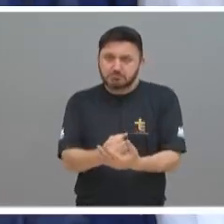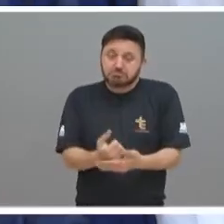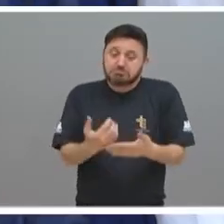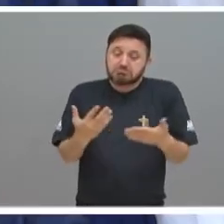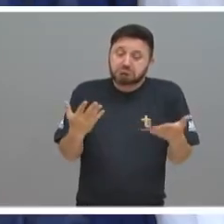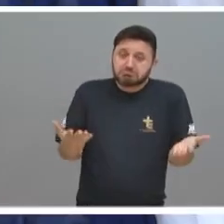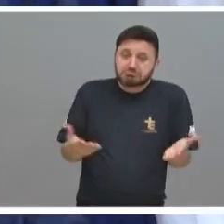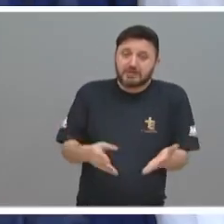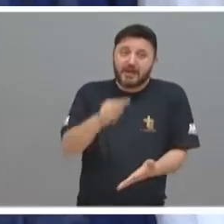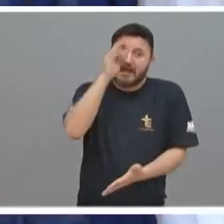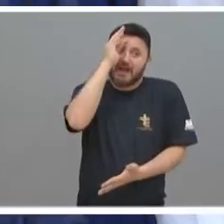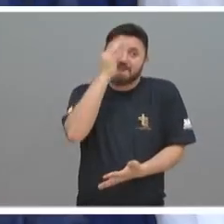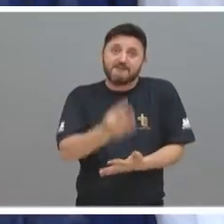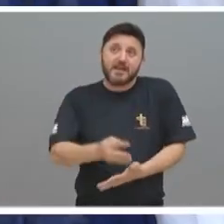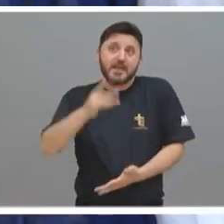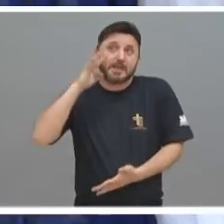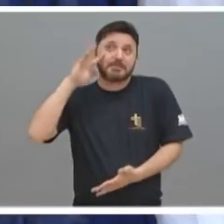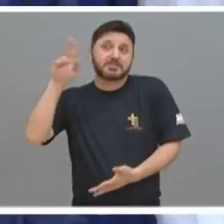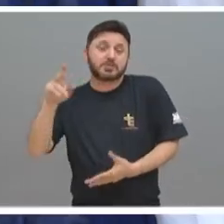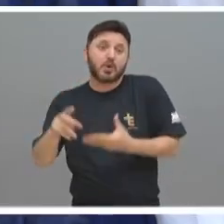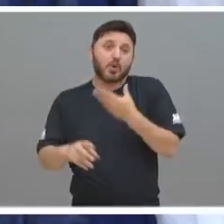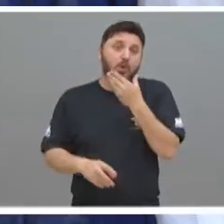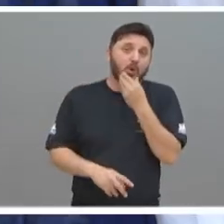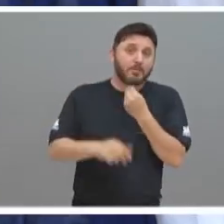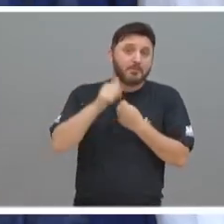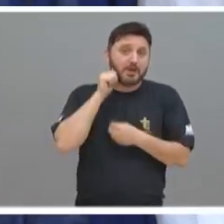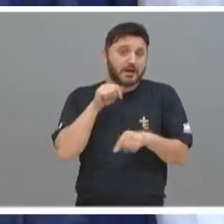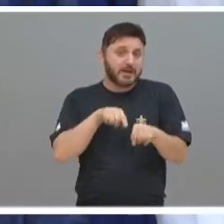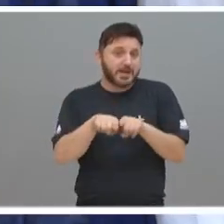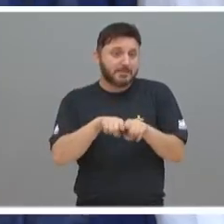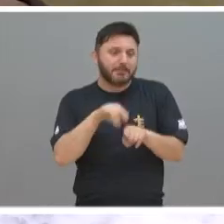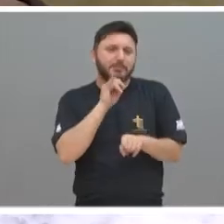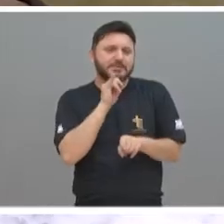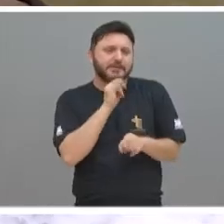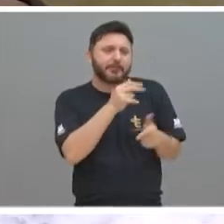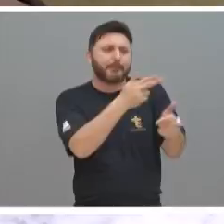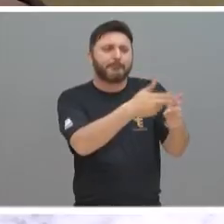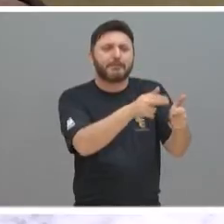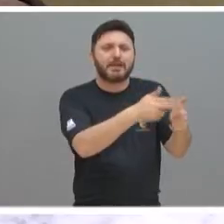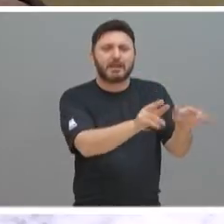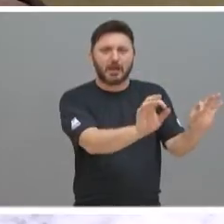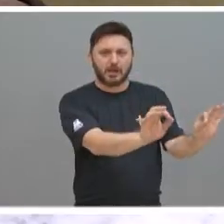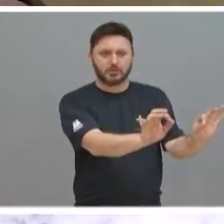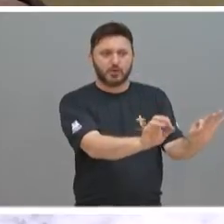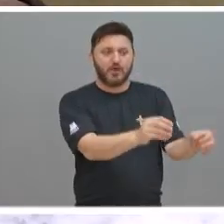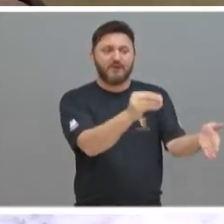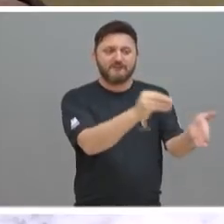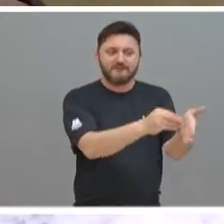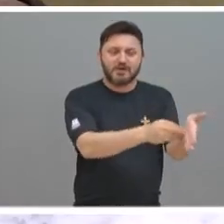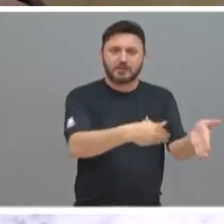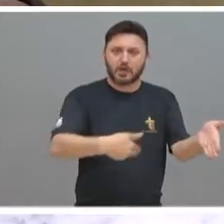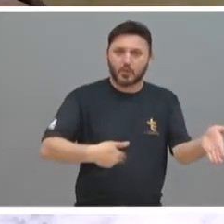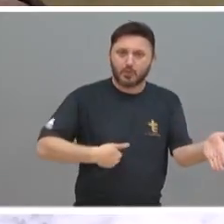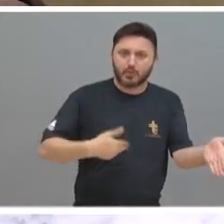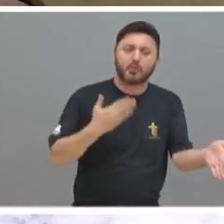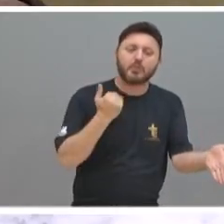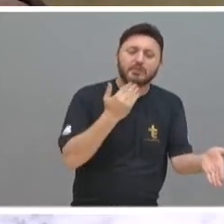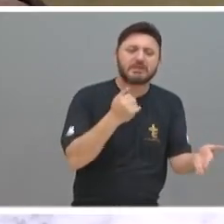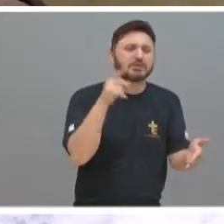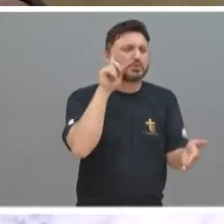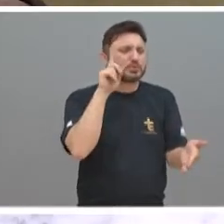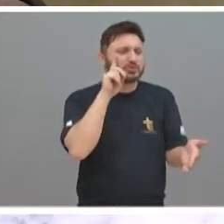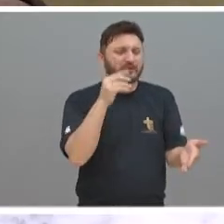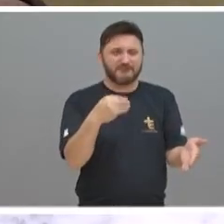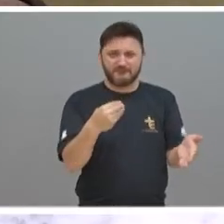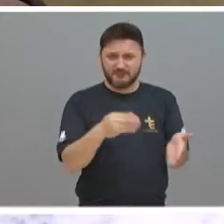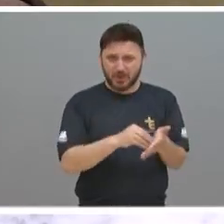um irmão ou uma irmã não tem o que vestir e que lhes falta a comida de cada dia.